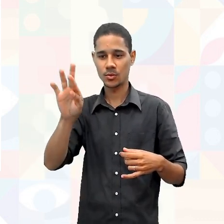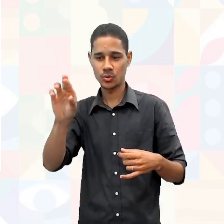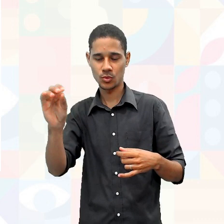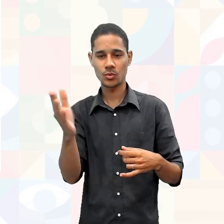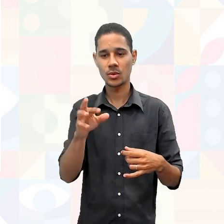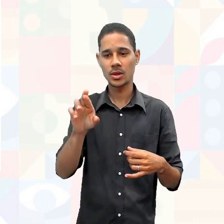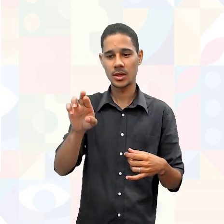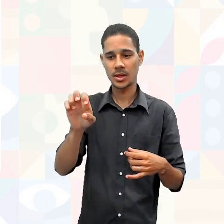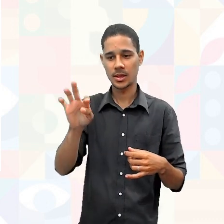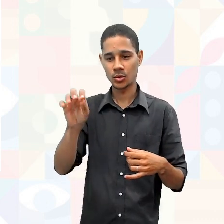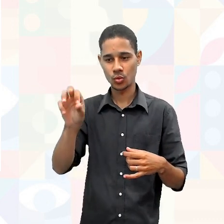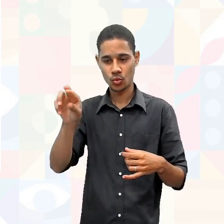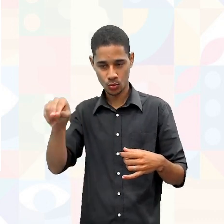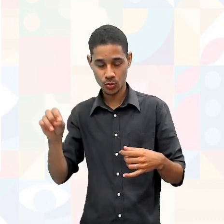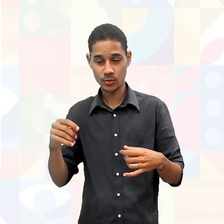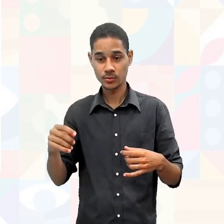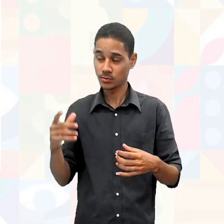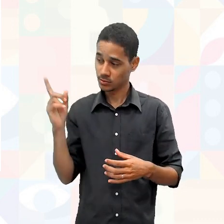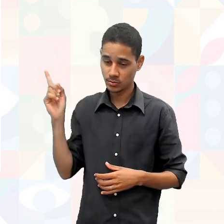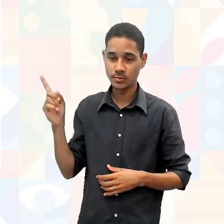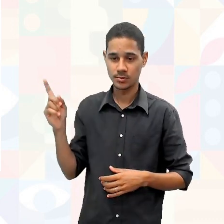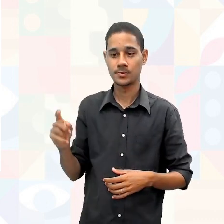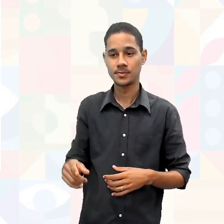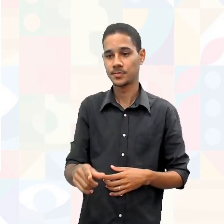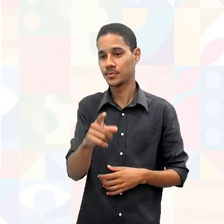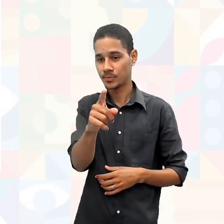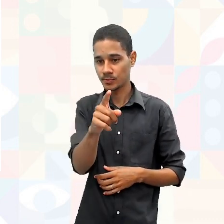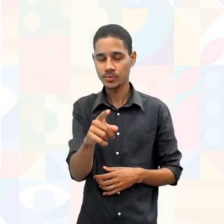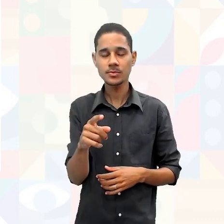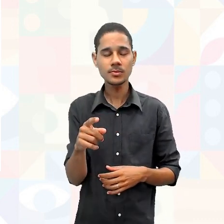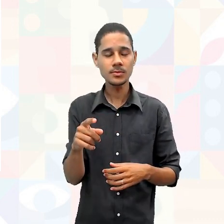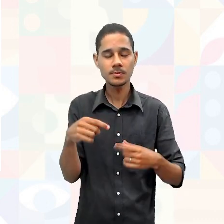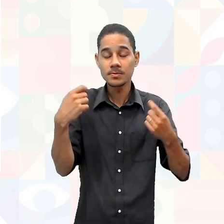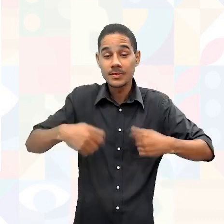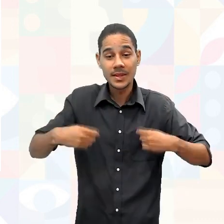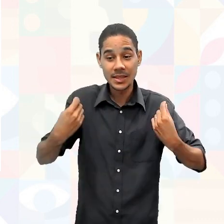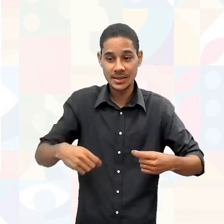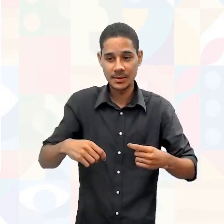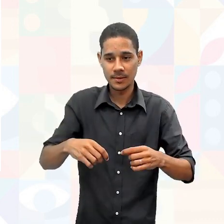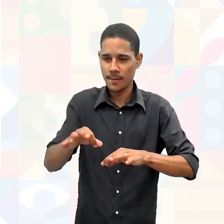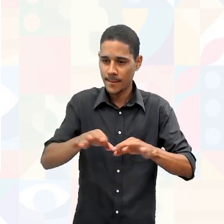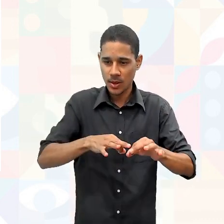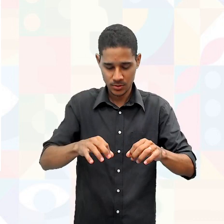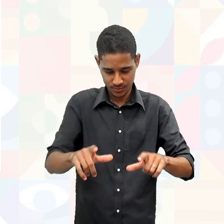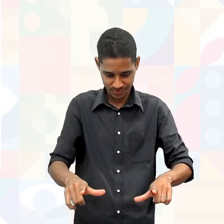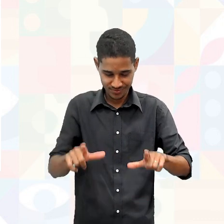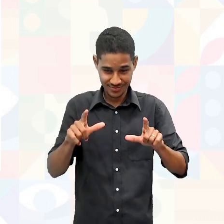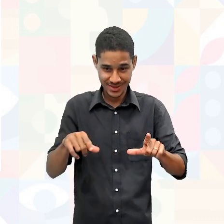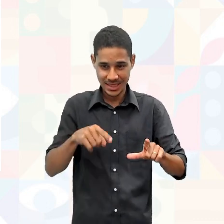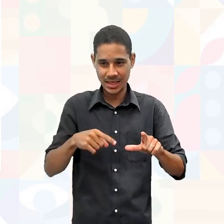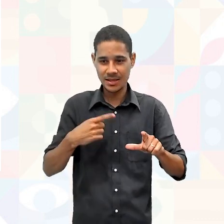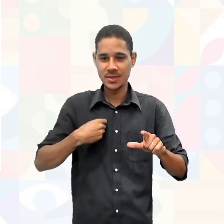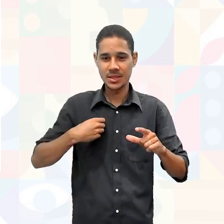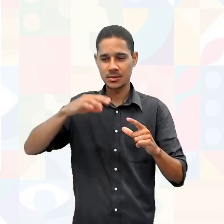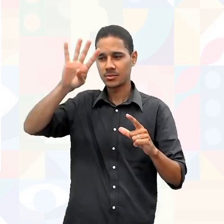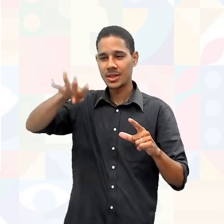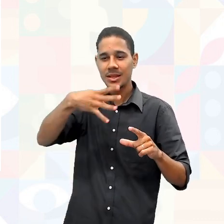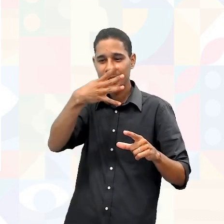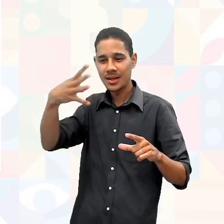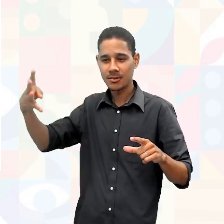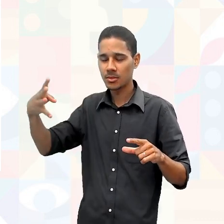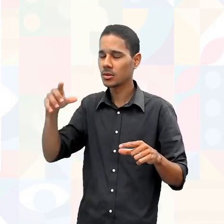definição clara também. É sempre muito importante você ter nesses projetos uma tabela com a